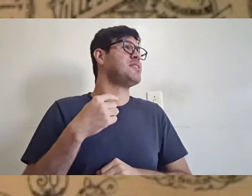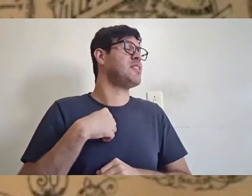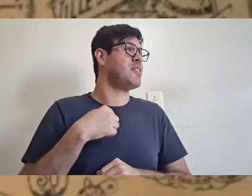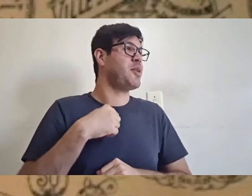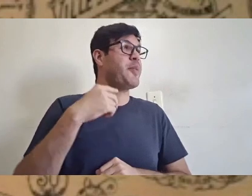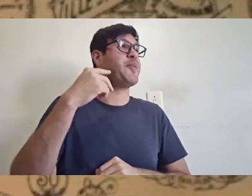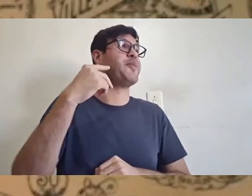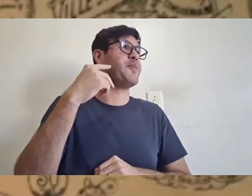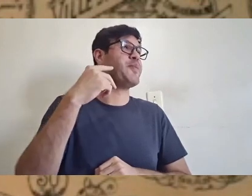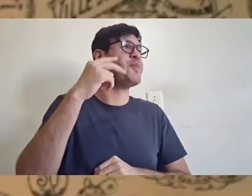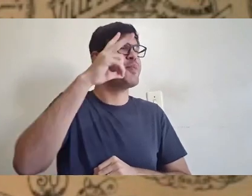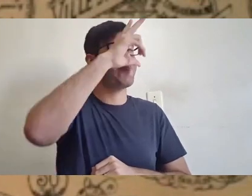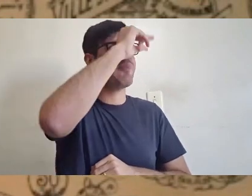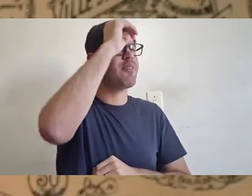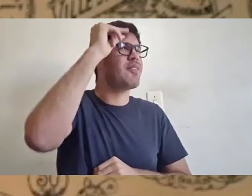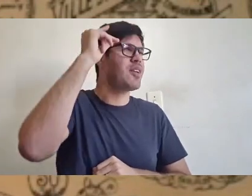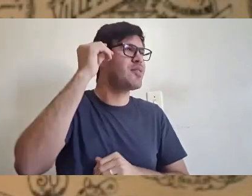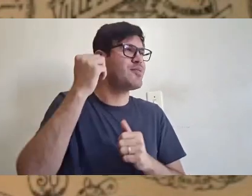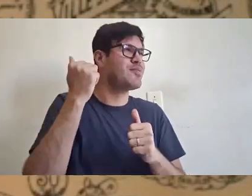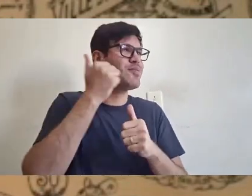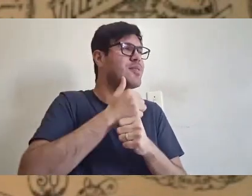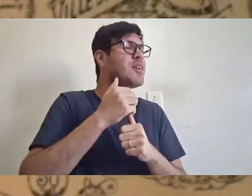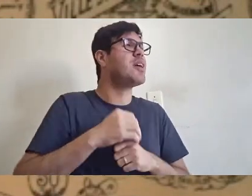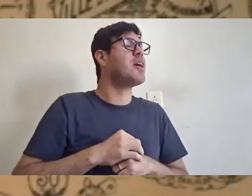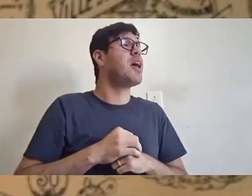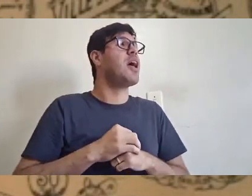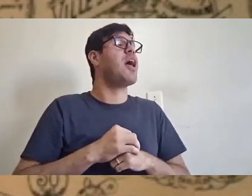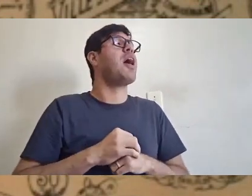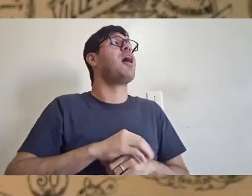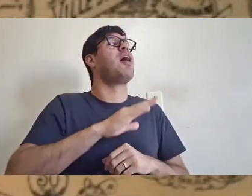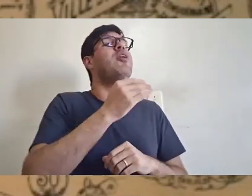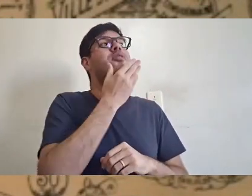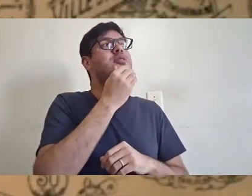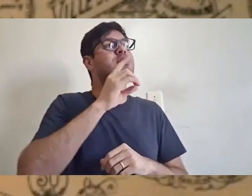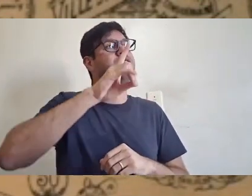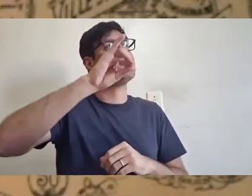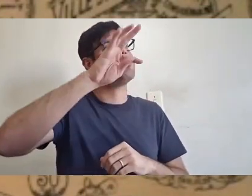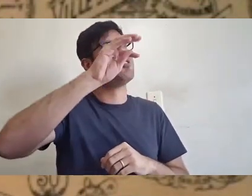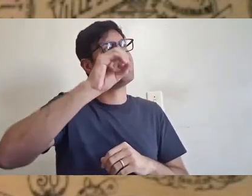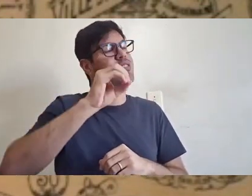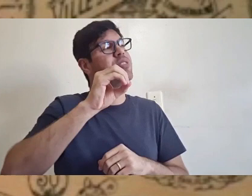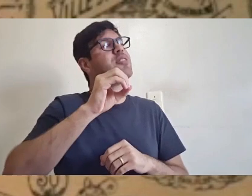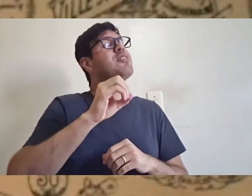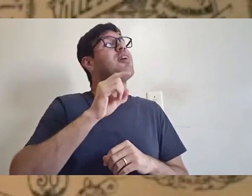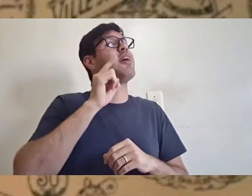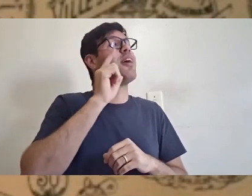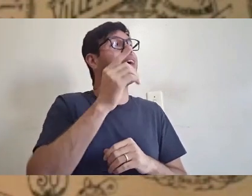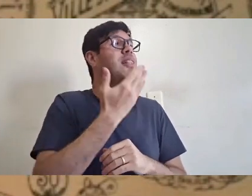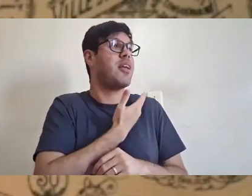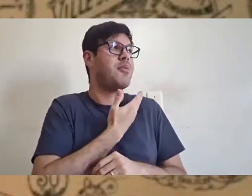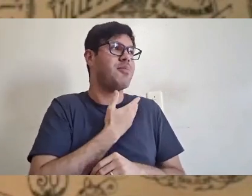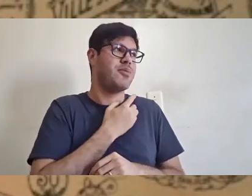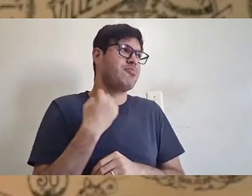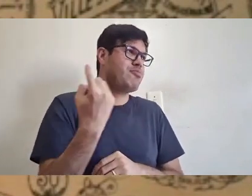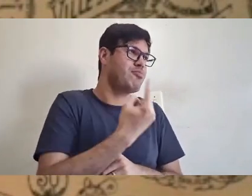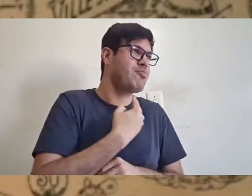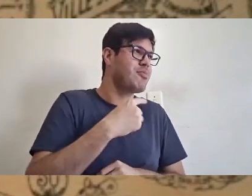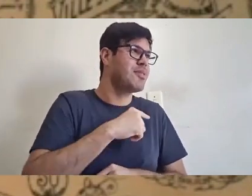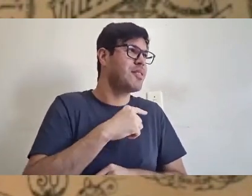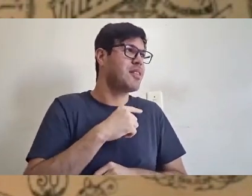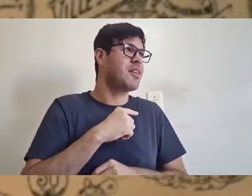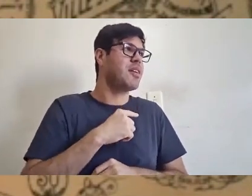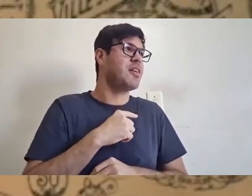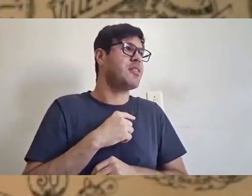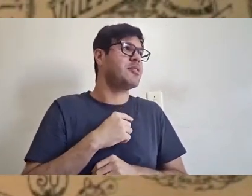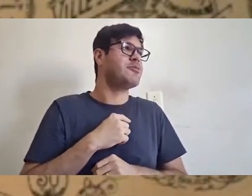prefeito e o seu Tite Pavan, que é um grande amigo nosso, me